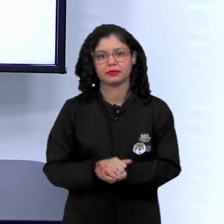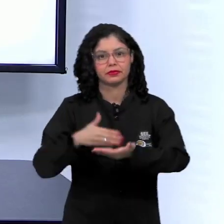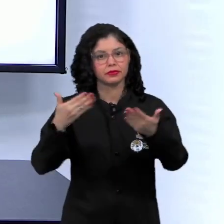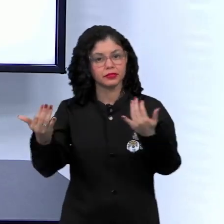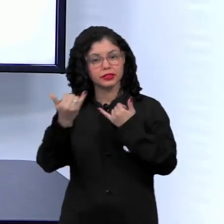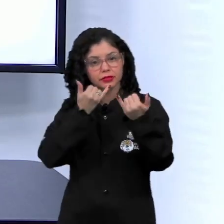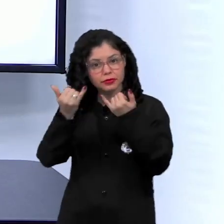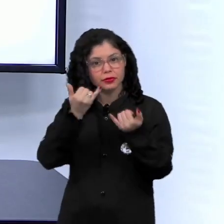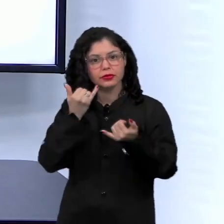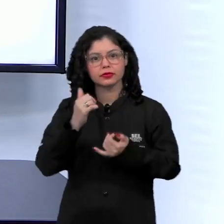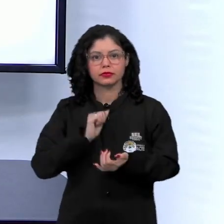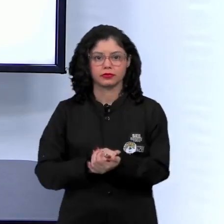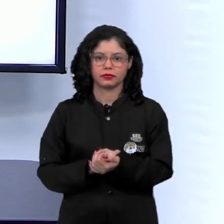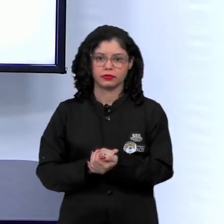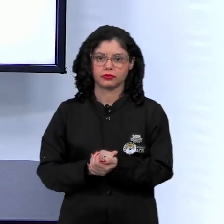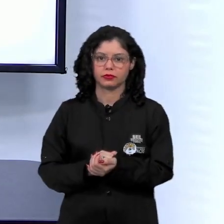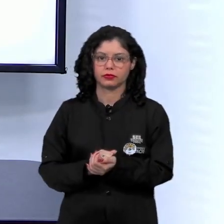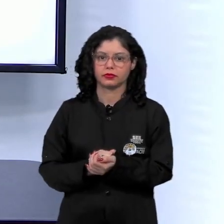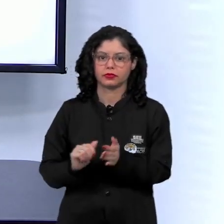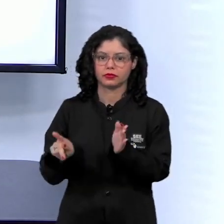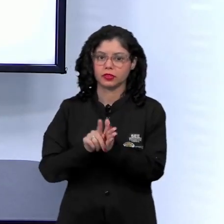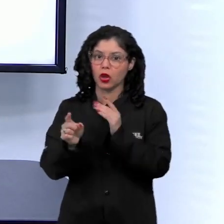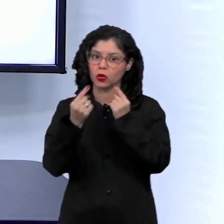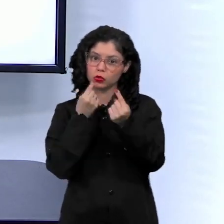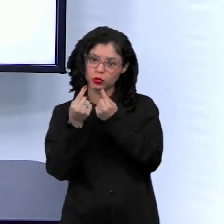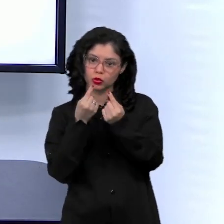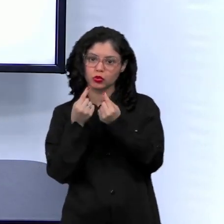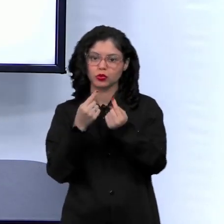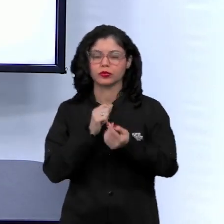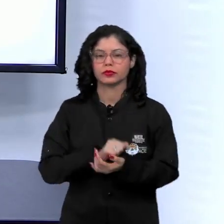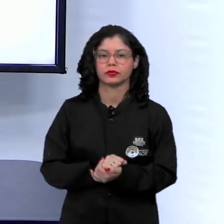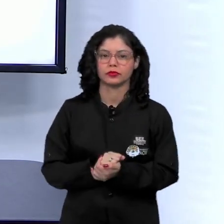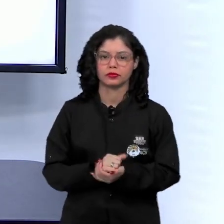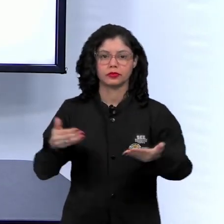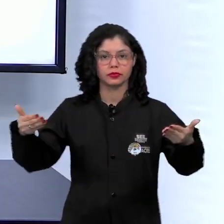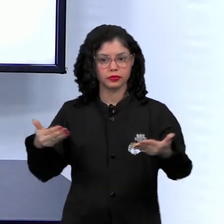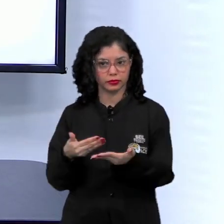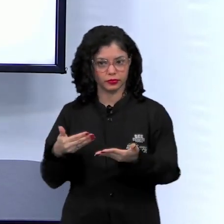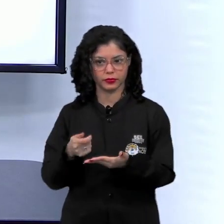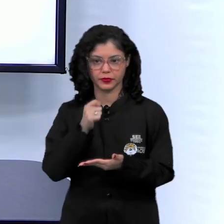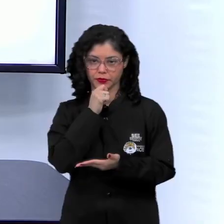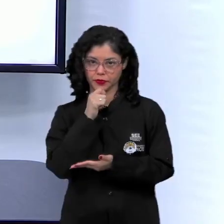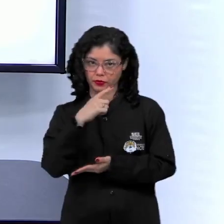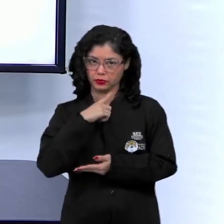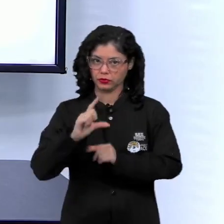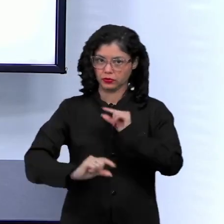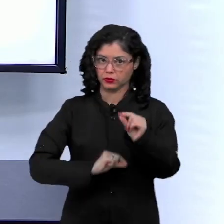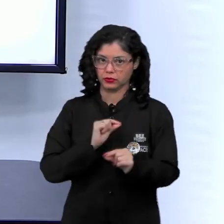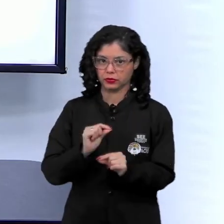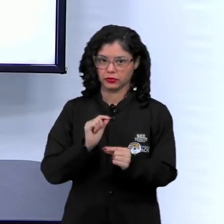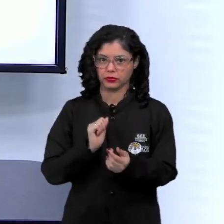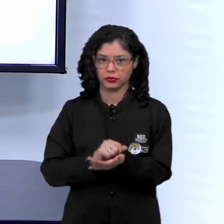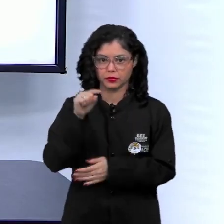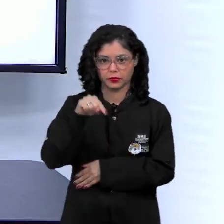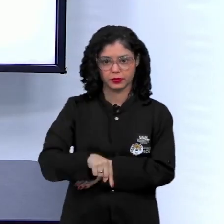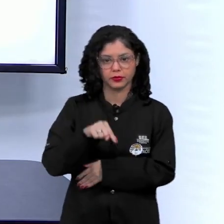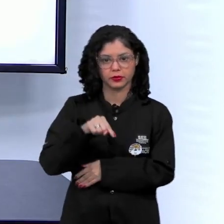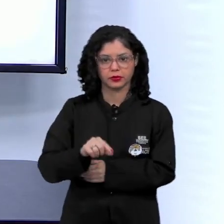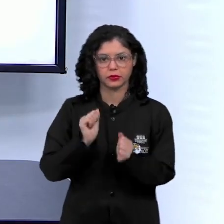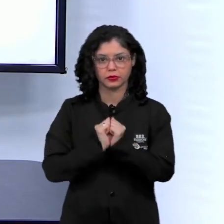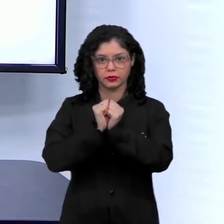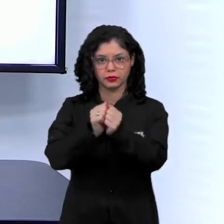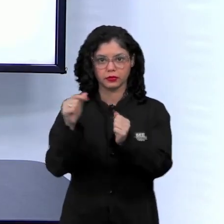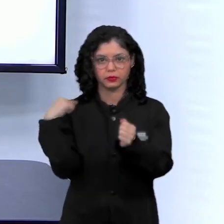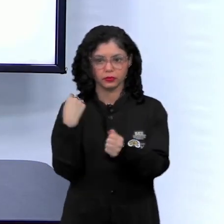da informação e da comunicação. E agora, o que é que nós temos aqui ao